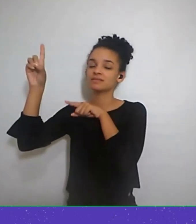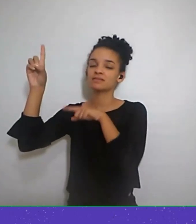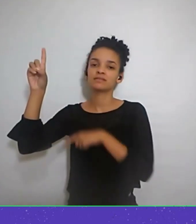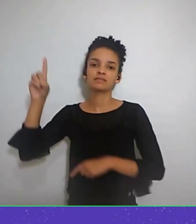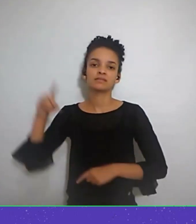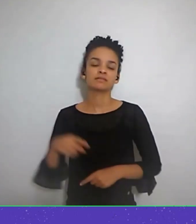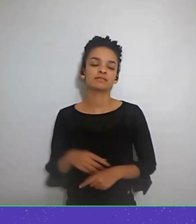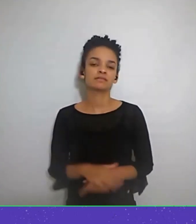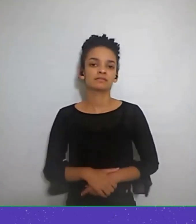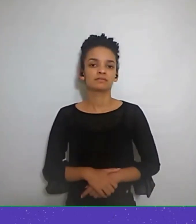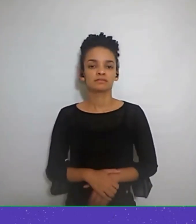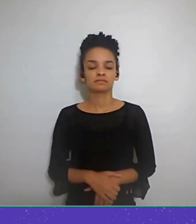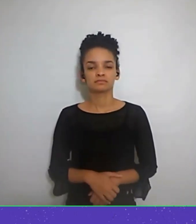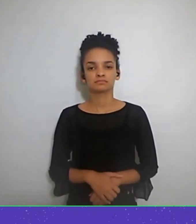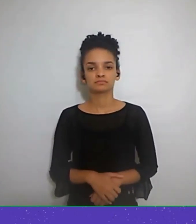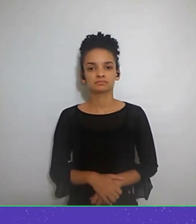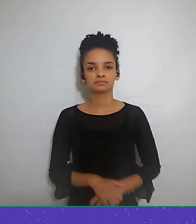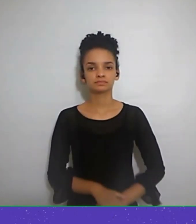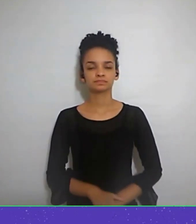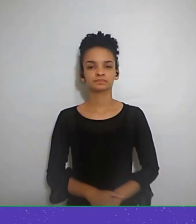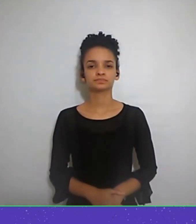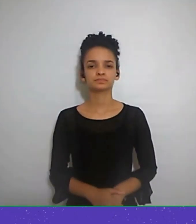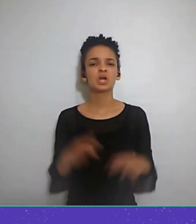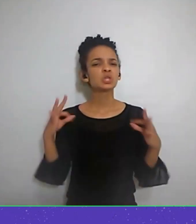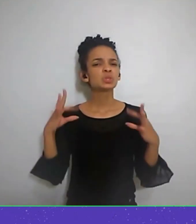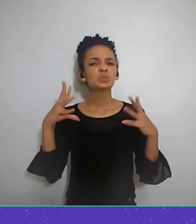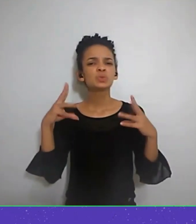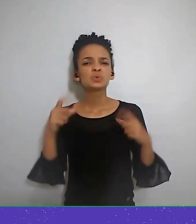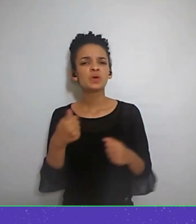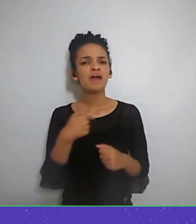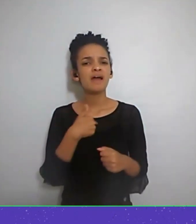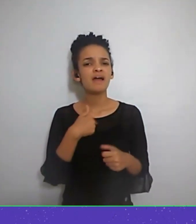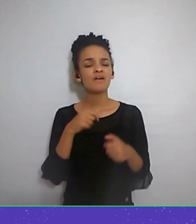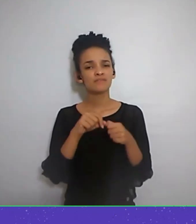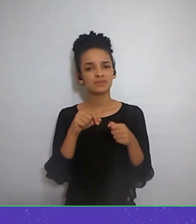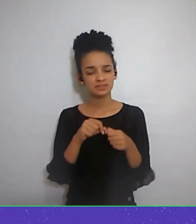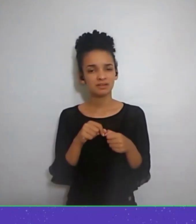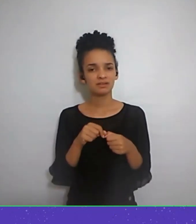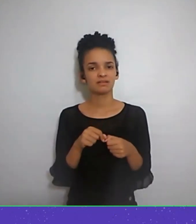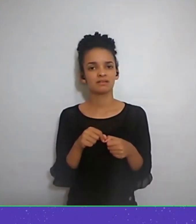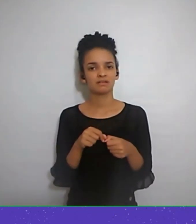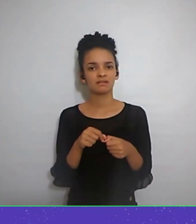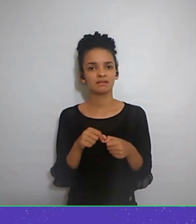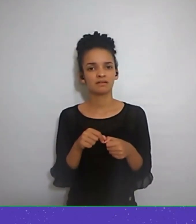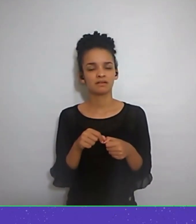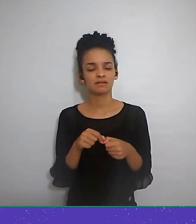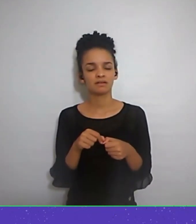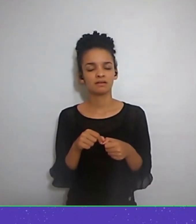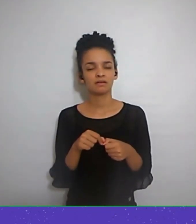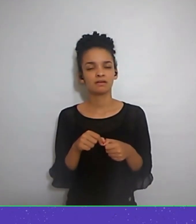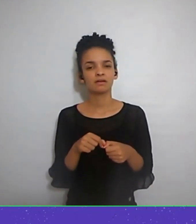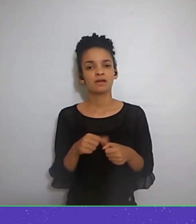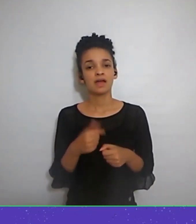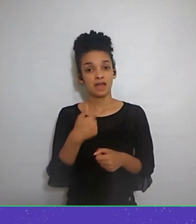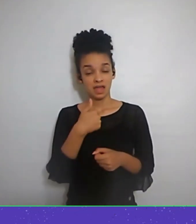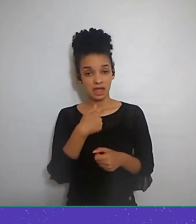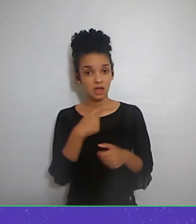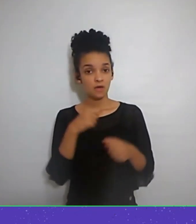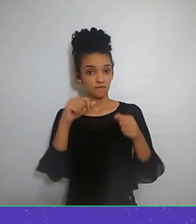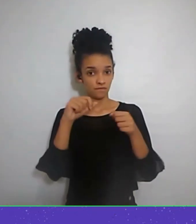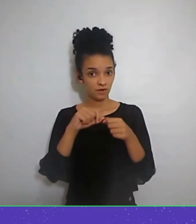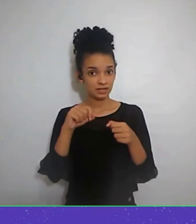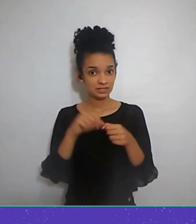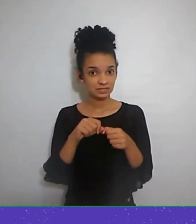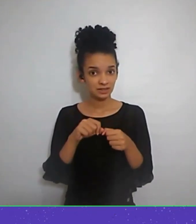Irmão, tudo que eu faço, irmãos, eu faço é para fazer a vontade de